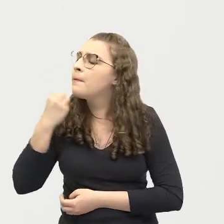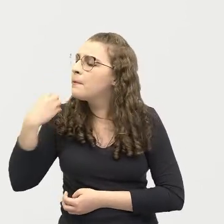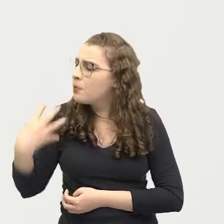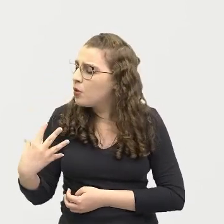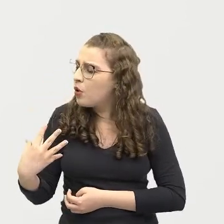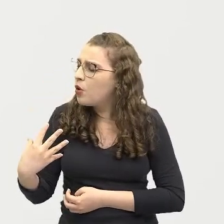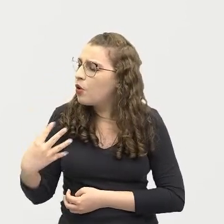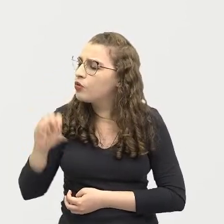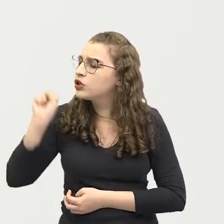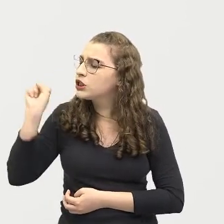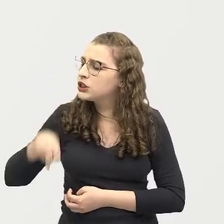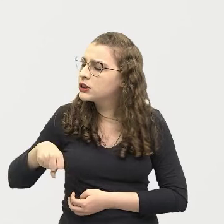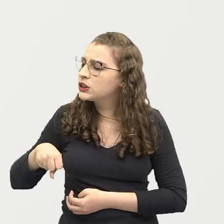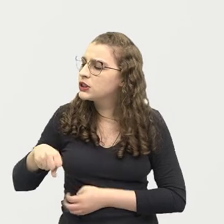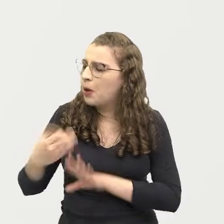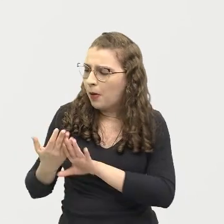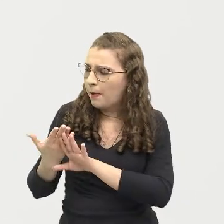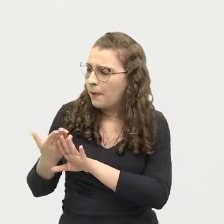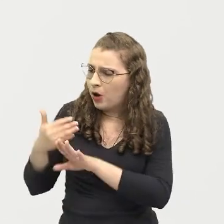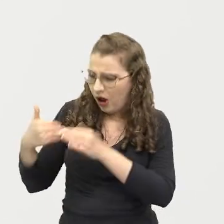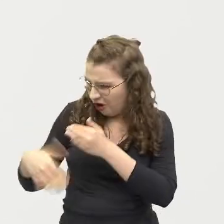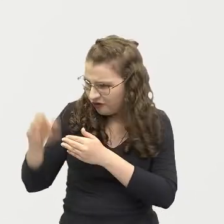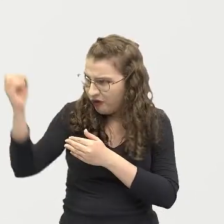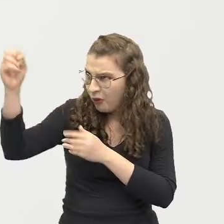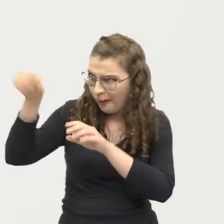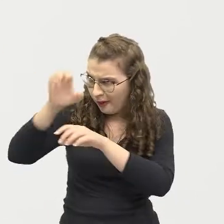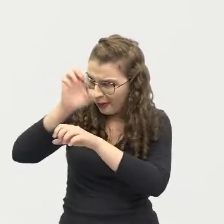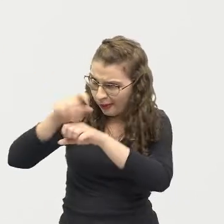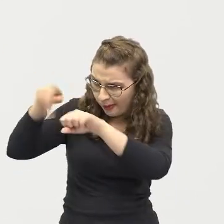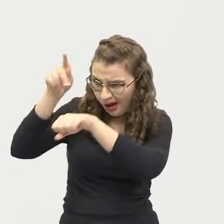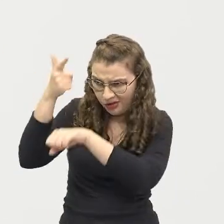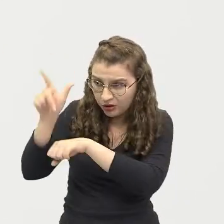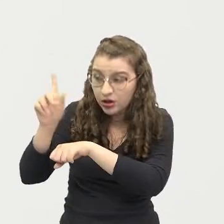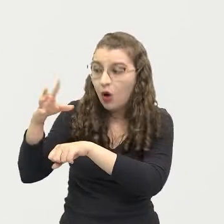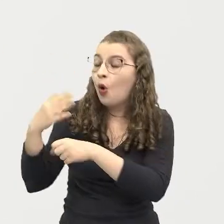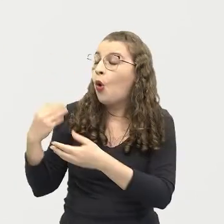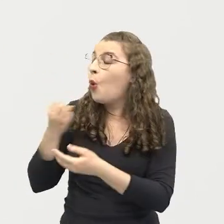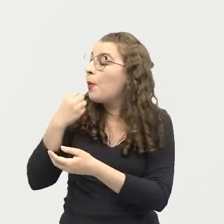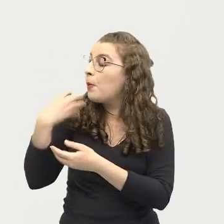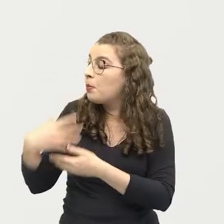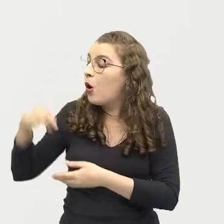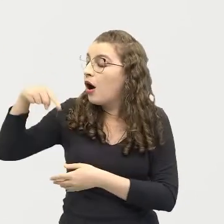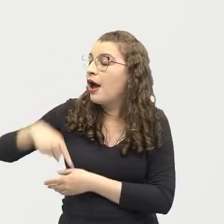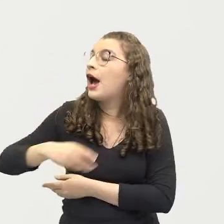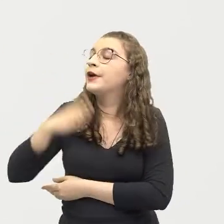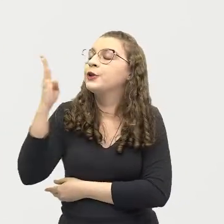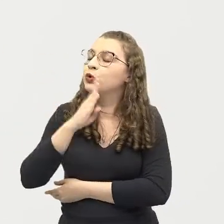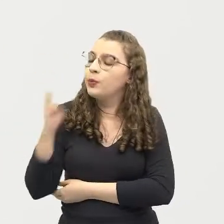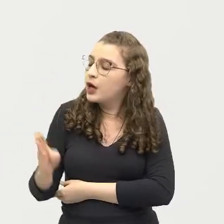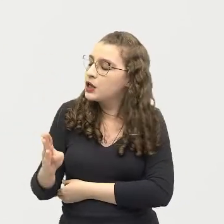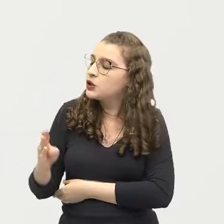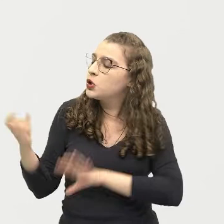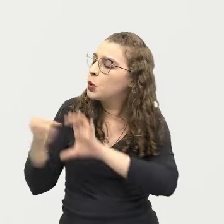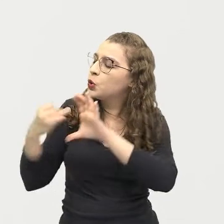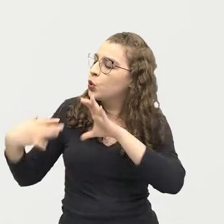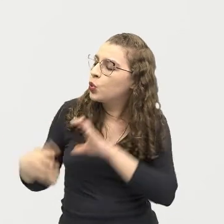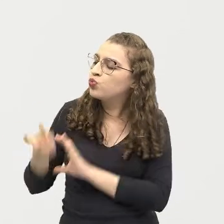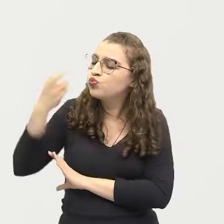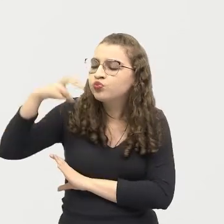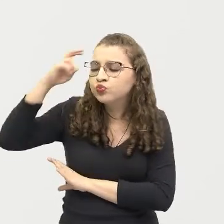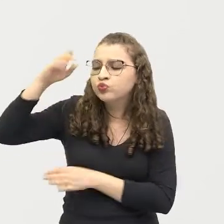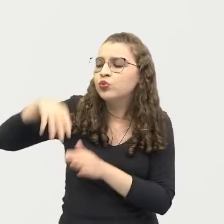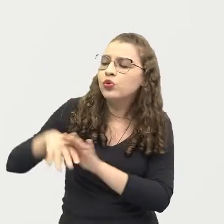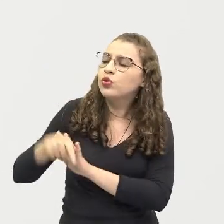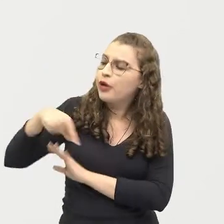bom gosto não é o que vem, não é do passado, não é o que vem de fora. A nossa arte, o nosso folclore,